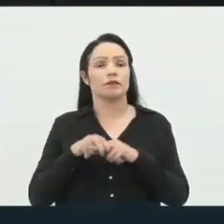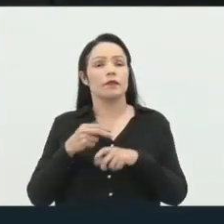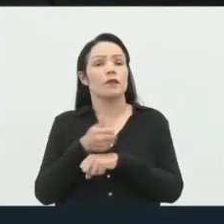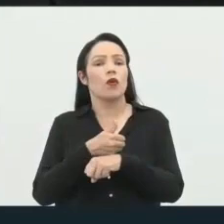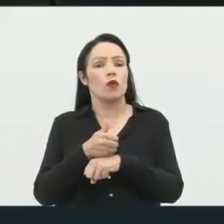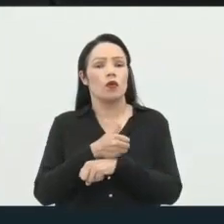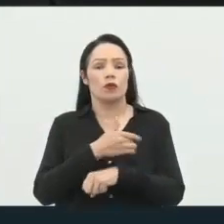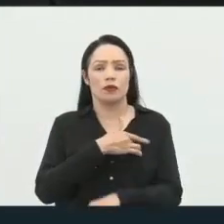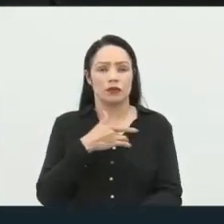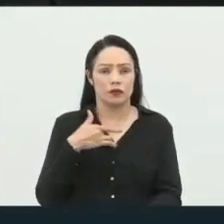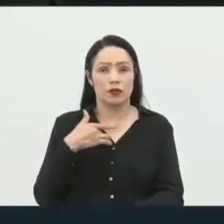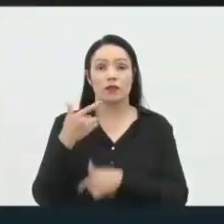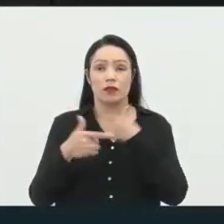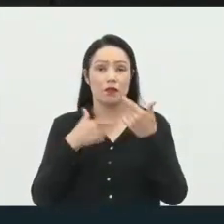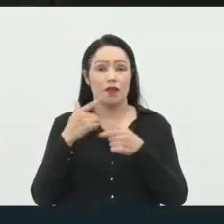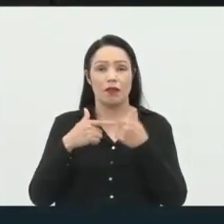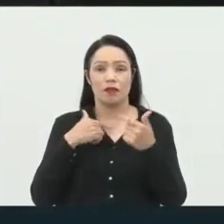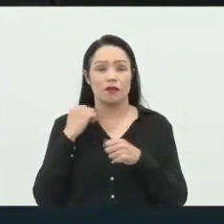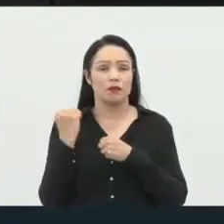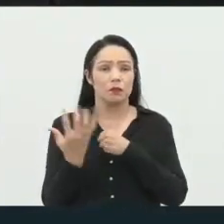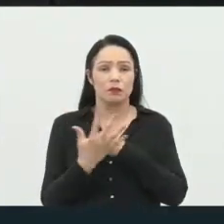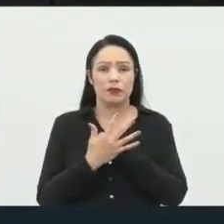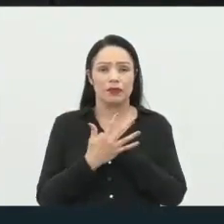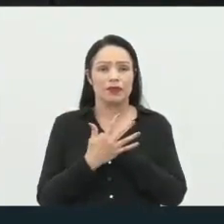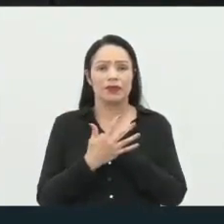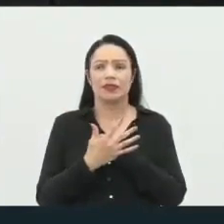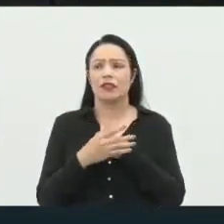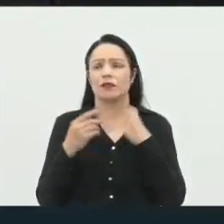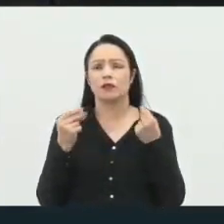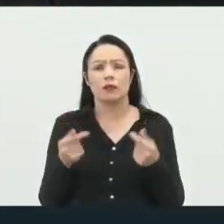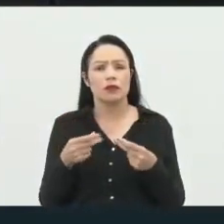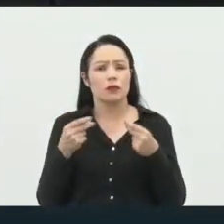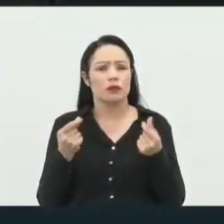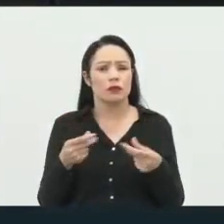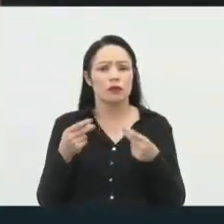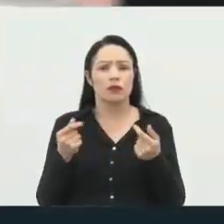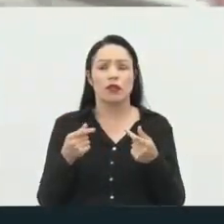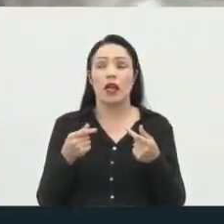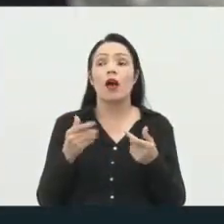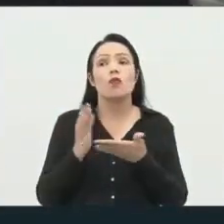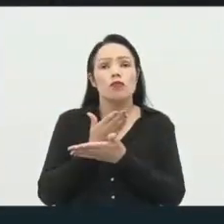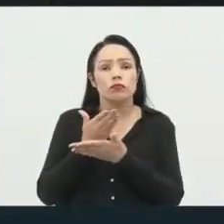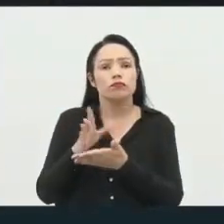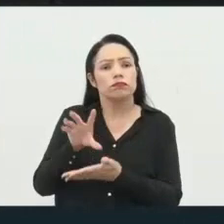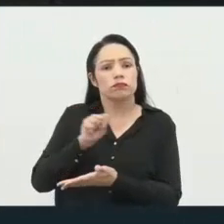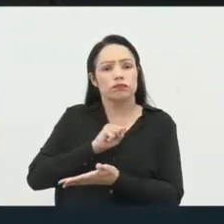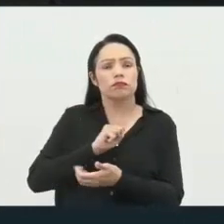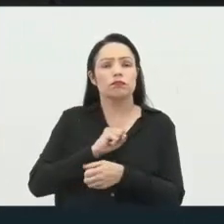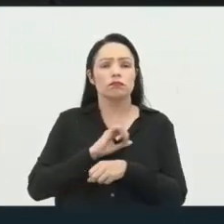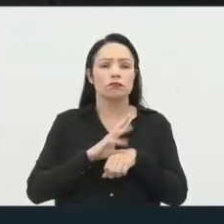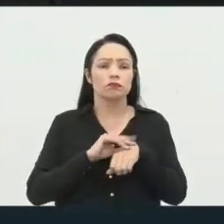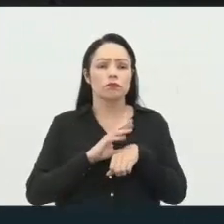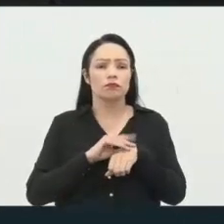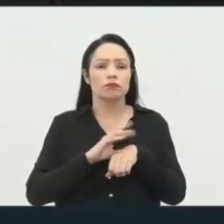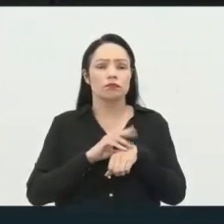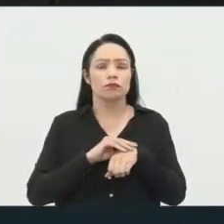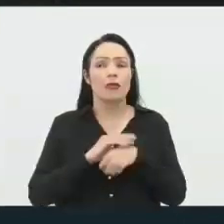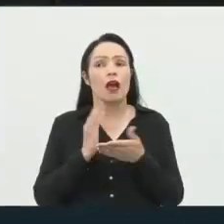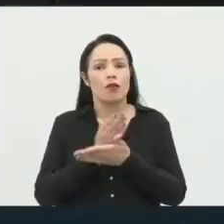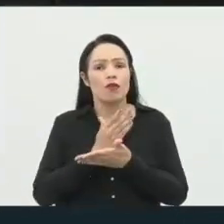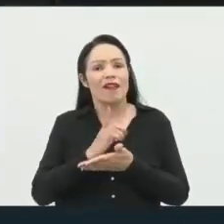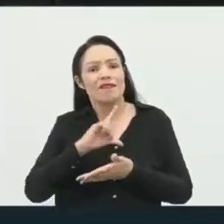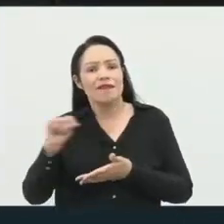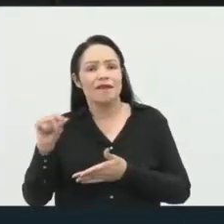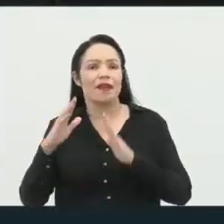trabalharam na pandemia durante muito tempo muitos adoeceram muitos levaram a doença para casa